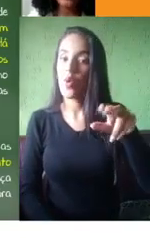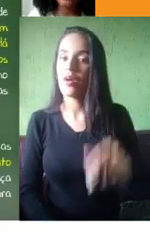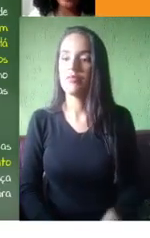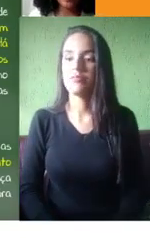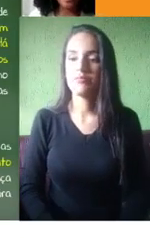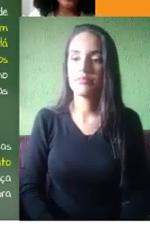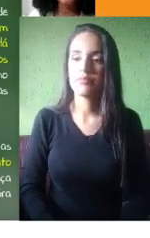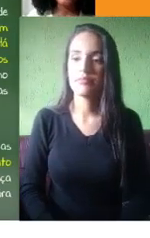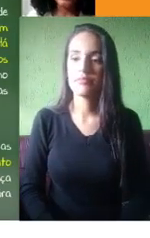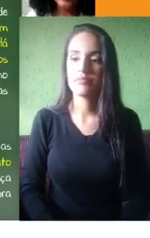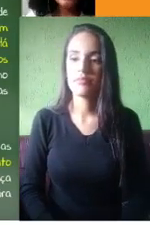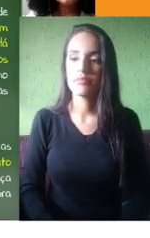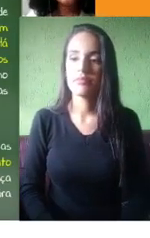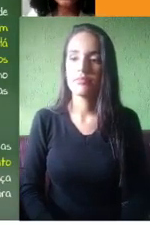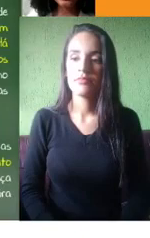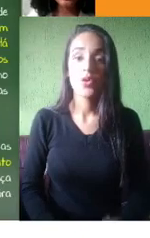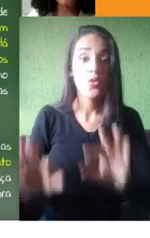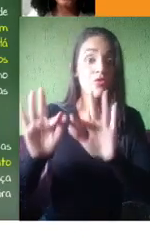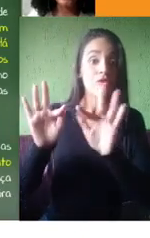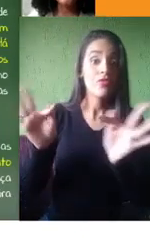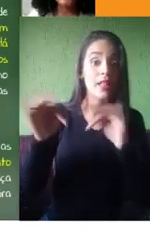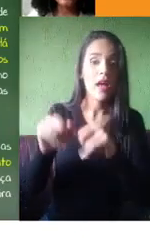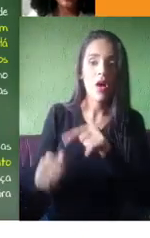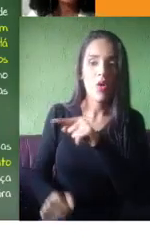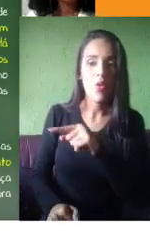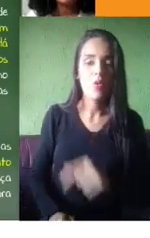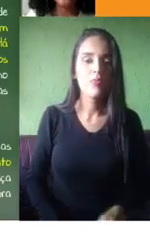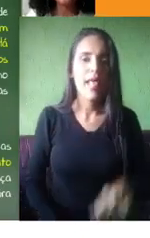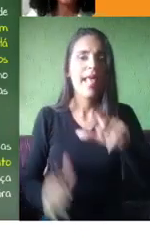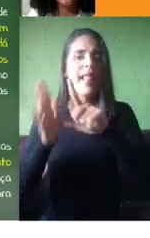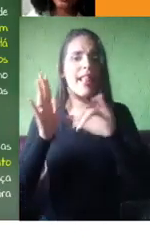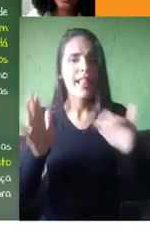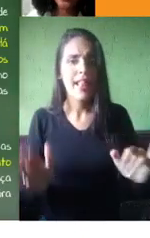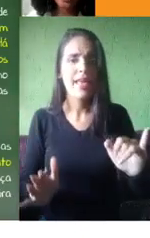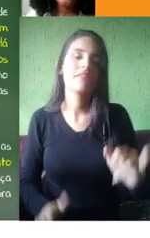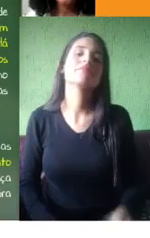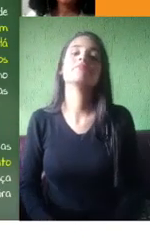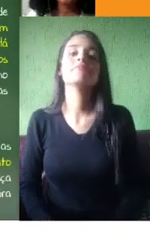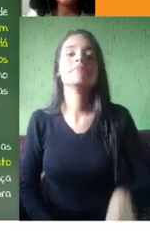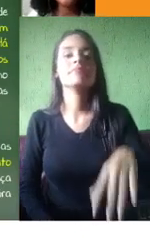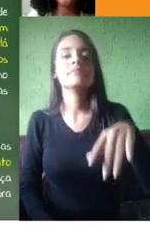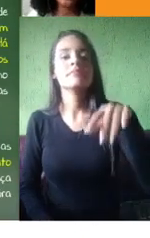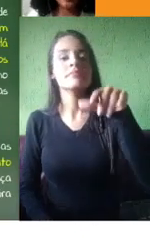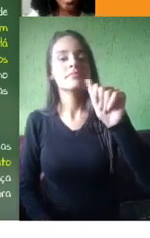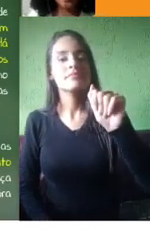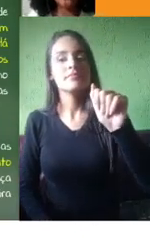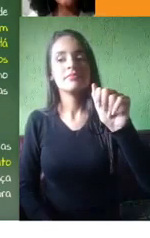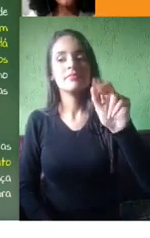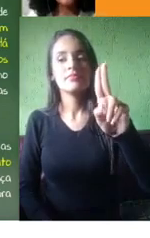foi resolvida completamente. E aí, eis a sugestão, ó, eis a Lei Áurea do século XXI. Por que eu quis trazer esses